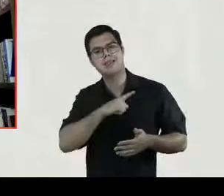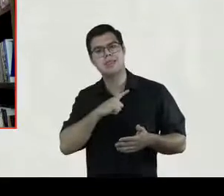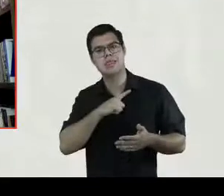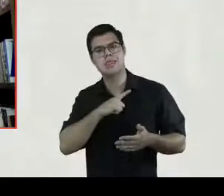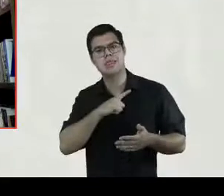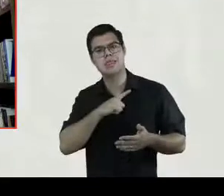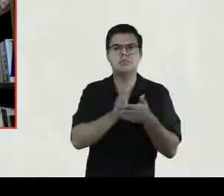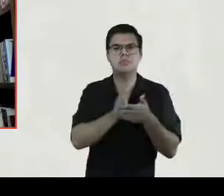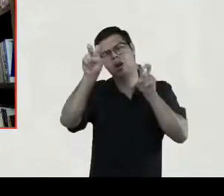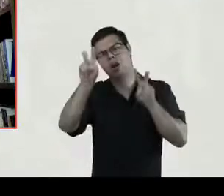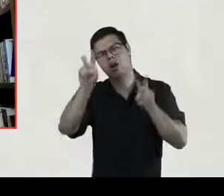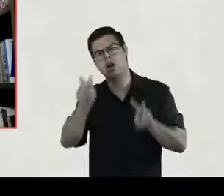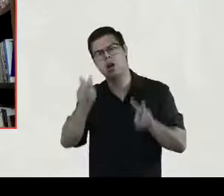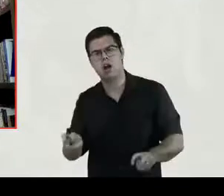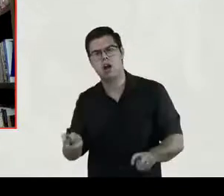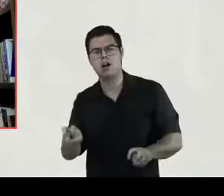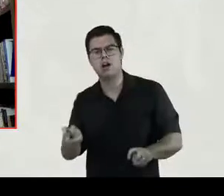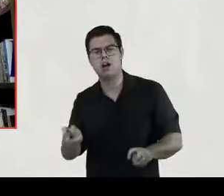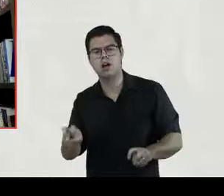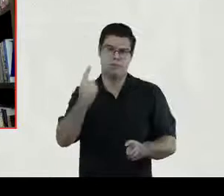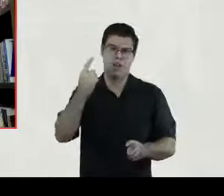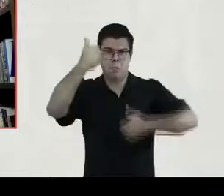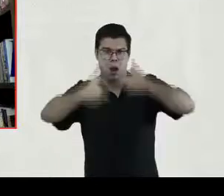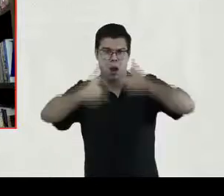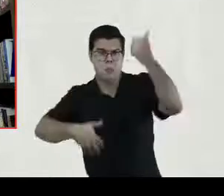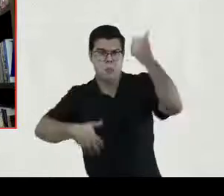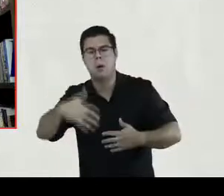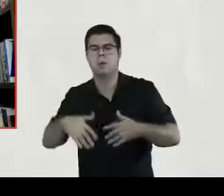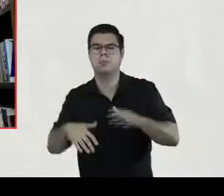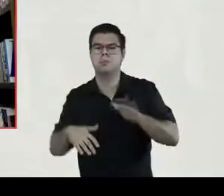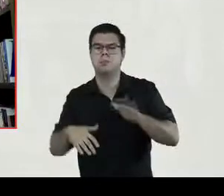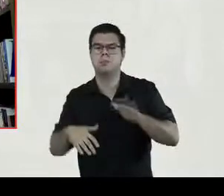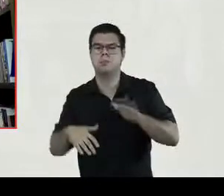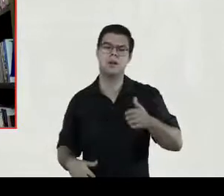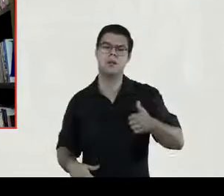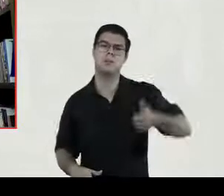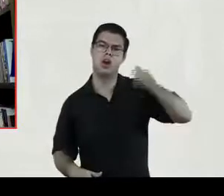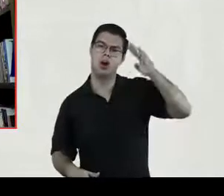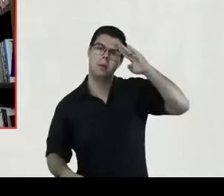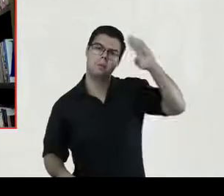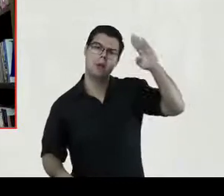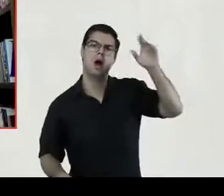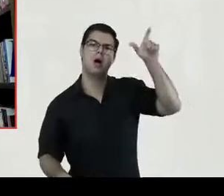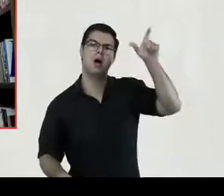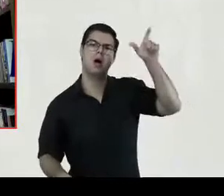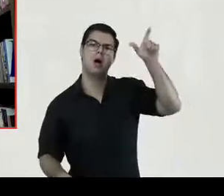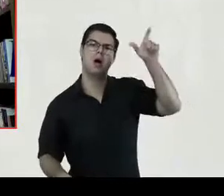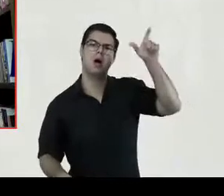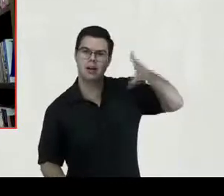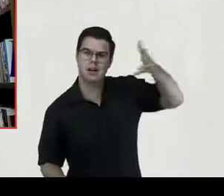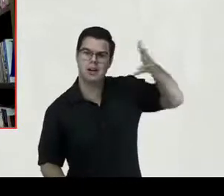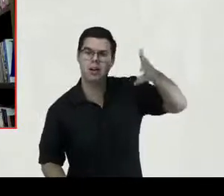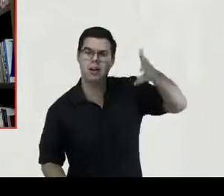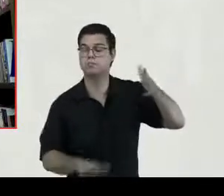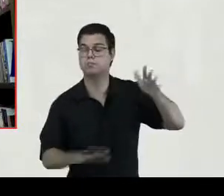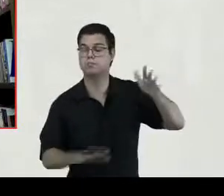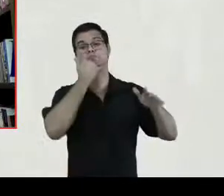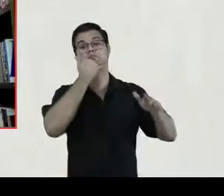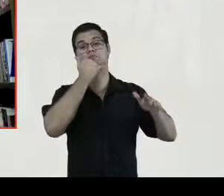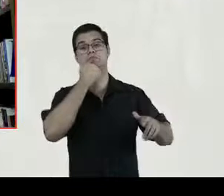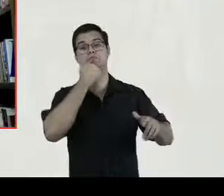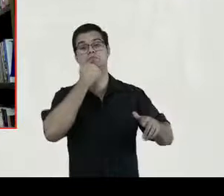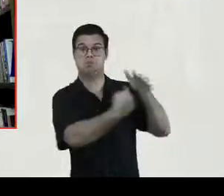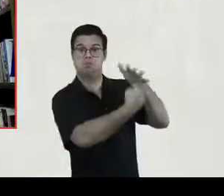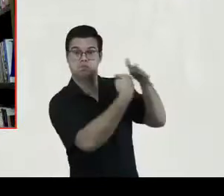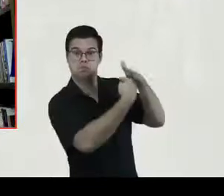questões aqui a serem colocadas por mim, mas para tentar dar prioridade aqui aos palestrantes, aos participantes aqui